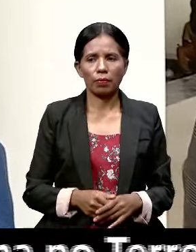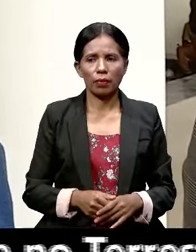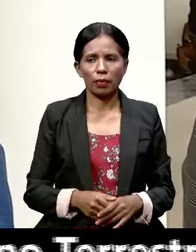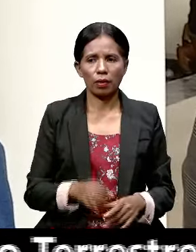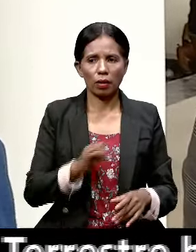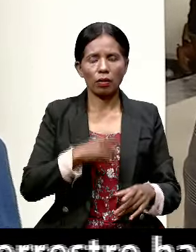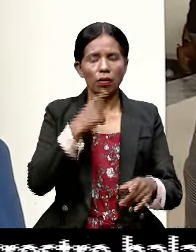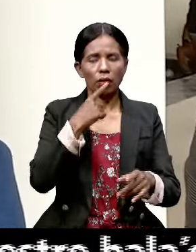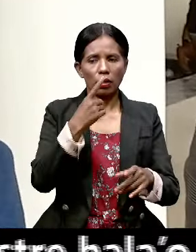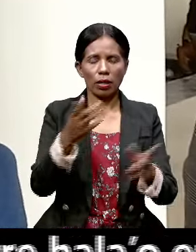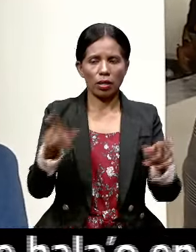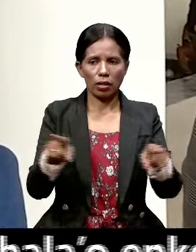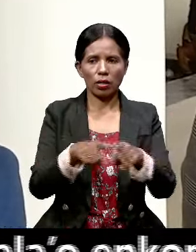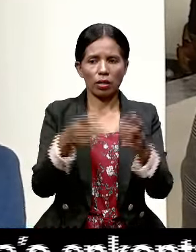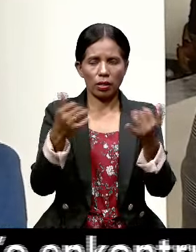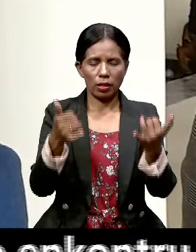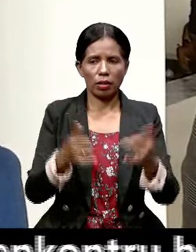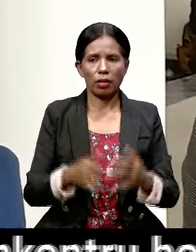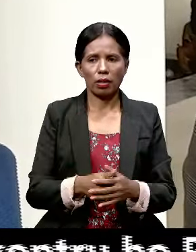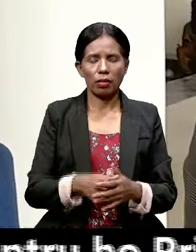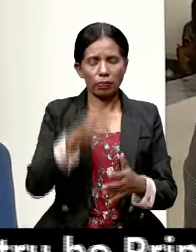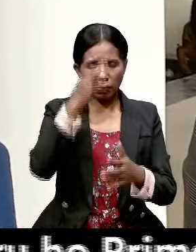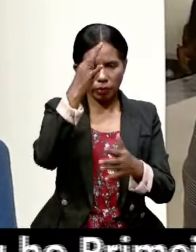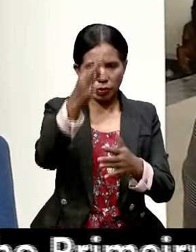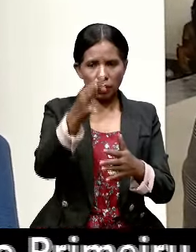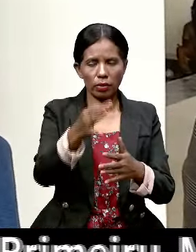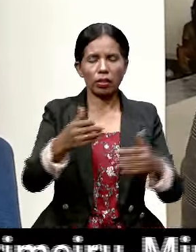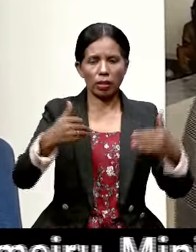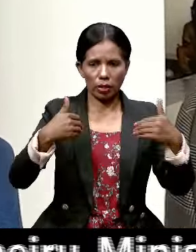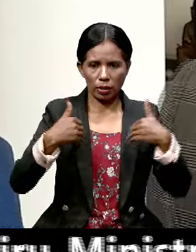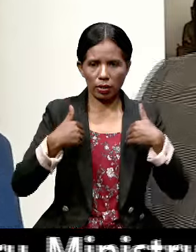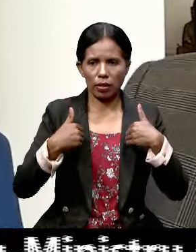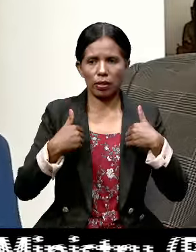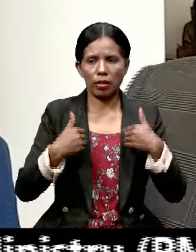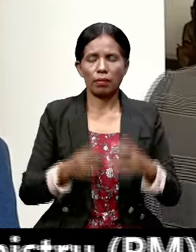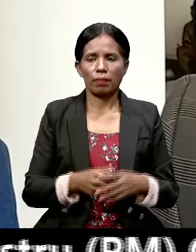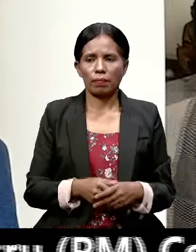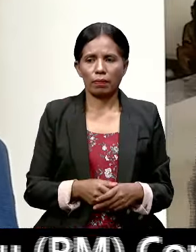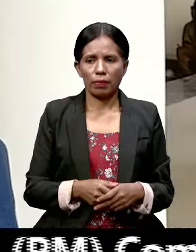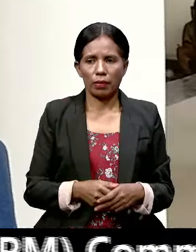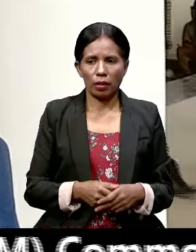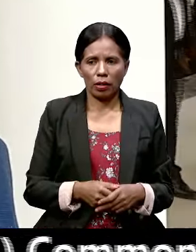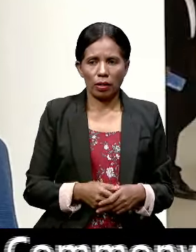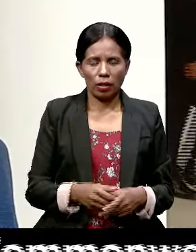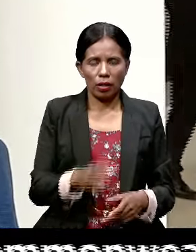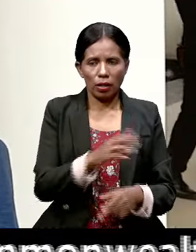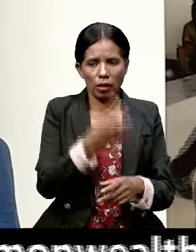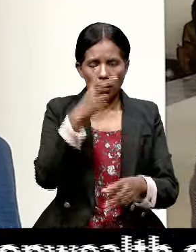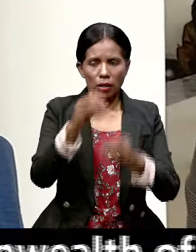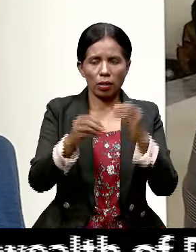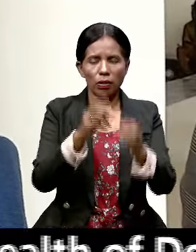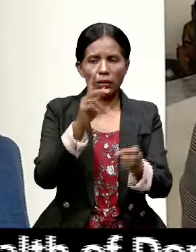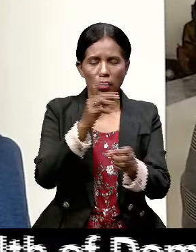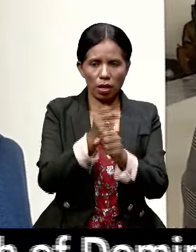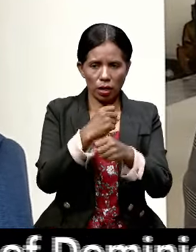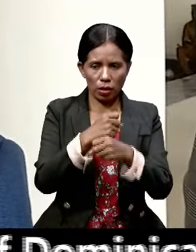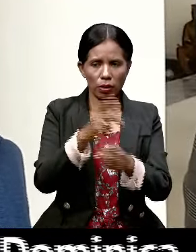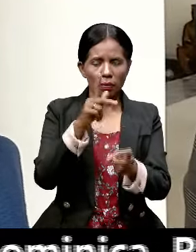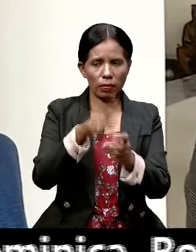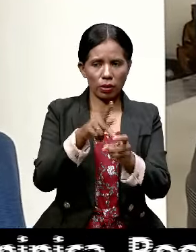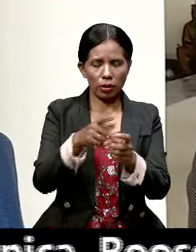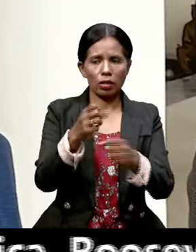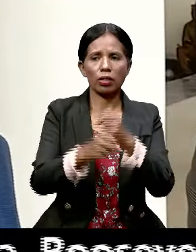Explicar-se em detalhe, em detalhes de nené, mas a forma de produção de agora, ele diz